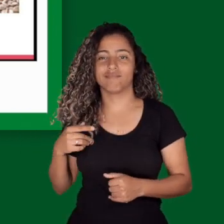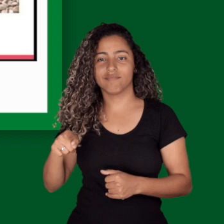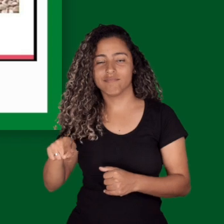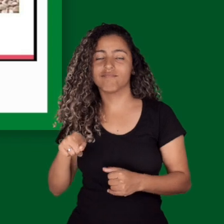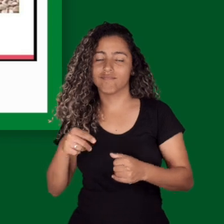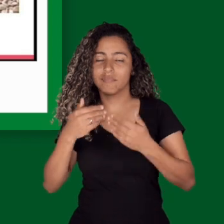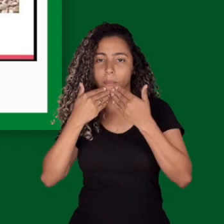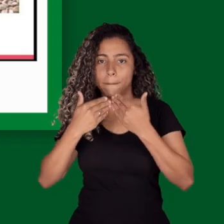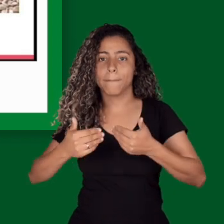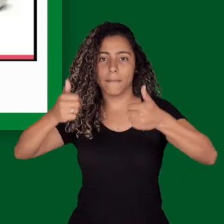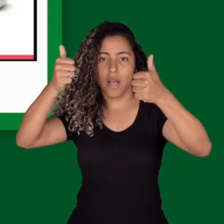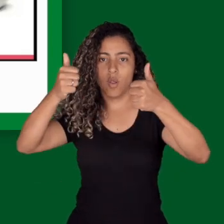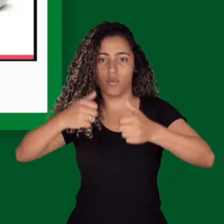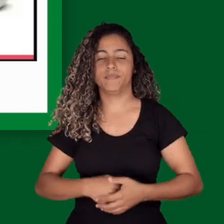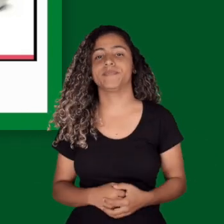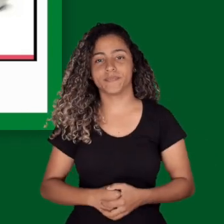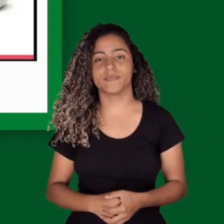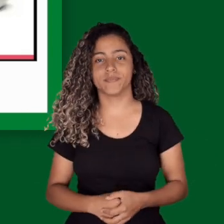mais saudáveis.